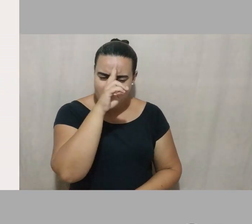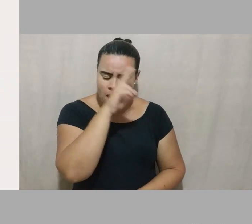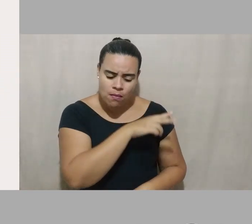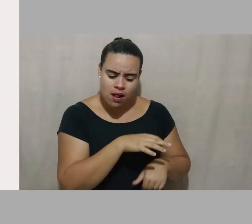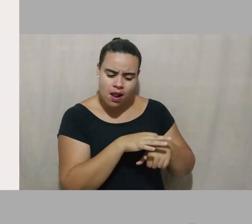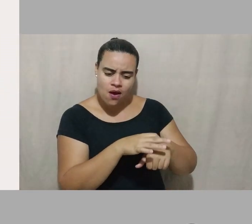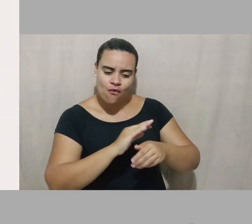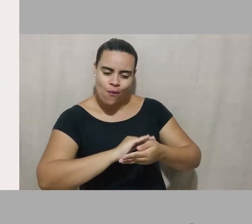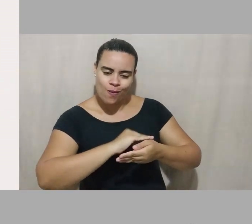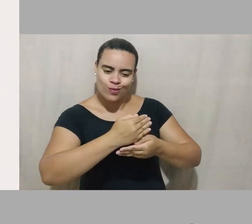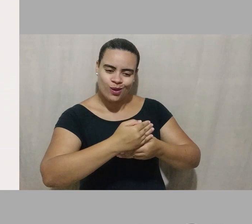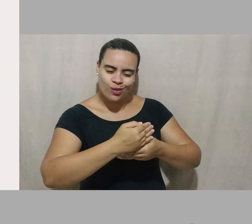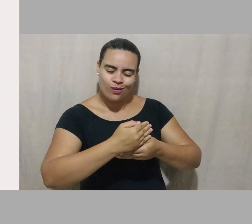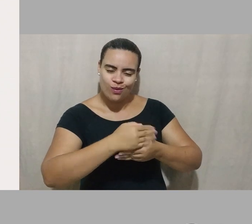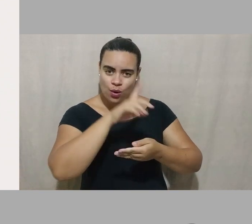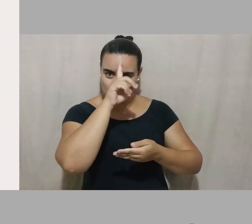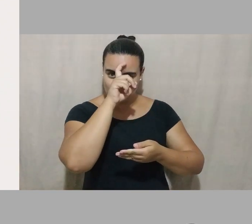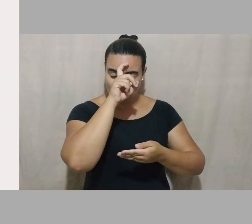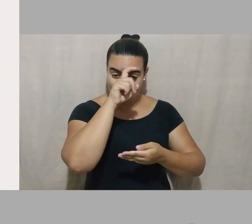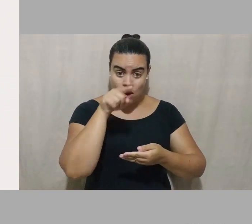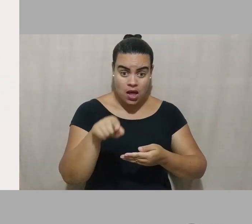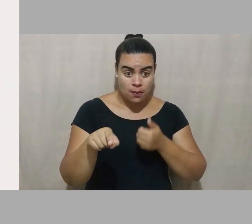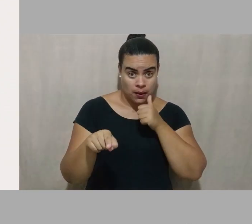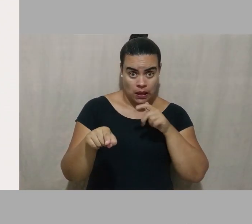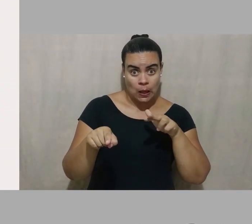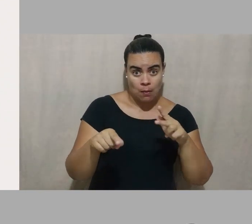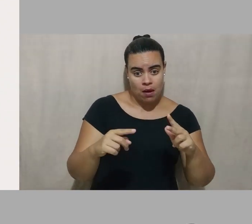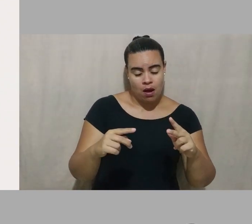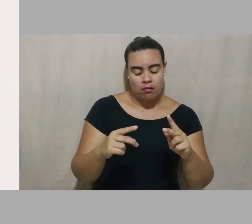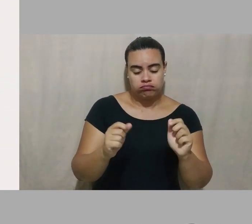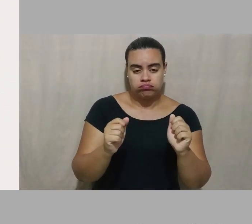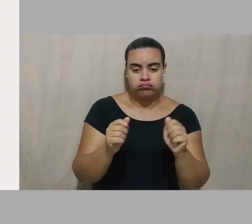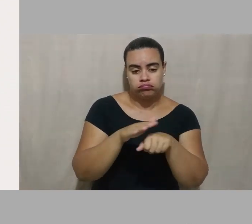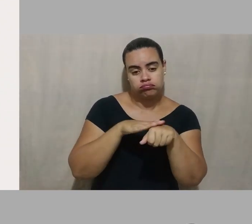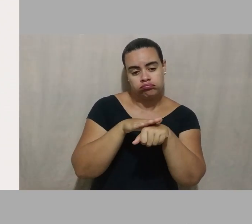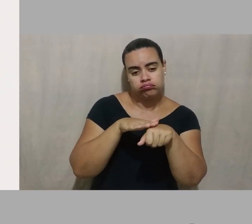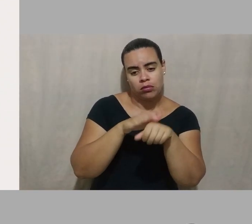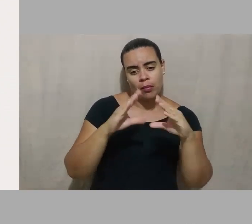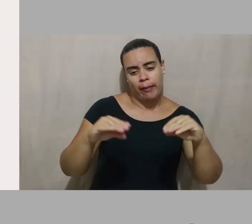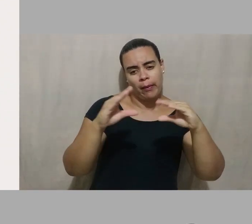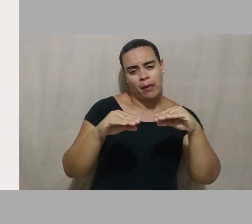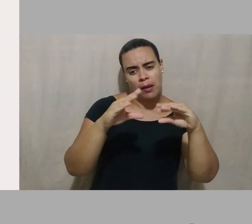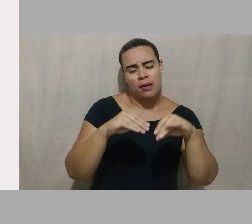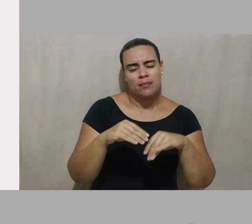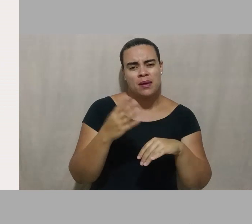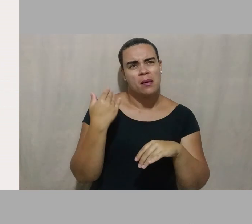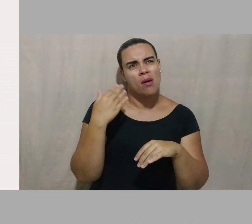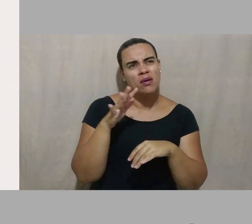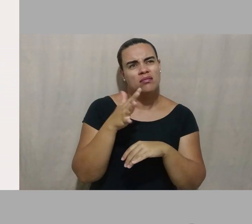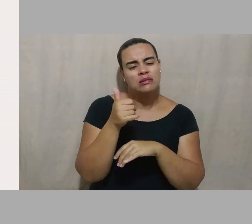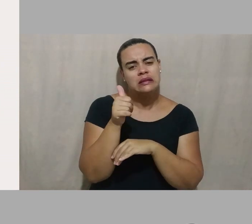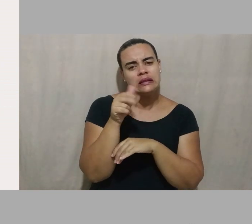levado o computador no hospital para que ele e a minha irmã conversassem. Apesar de eles raramente terem se falado nos últimos 15